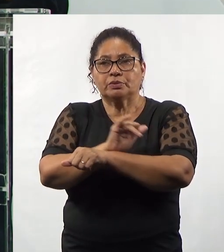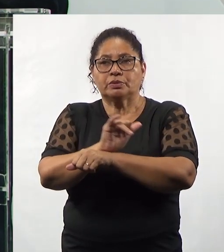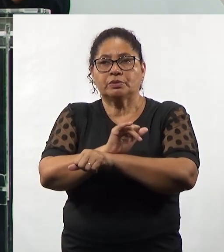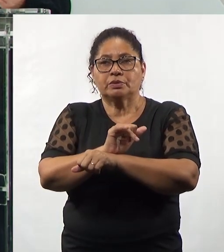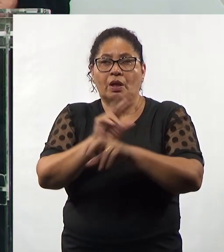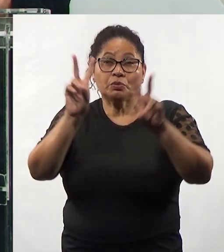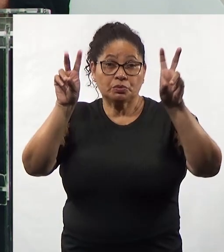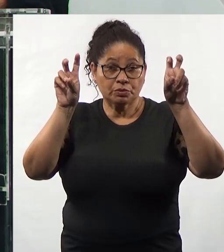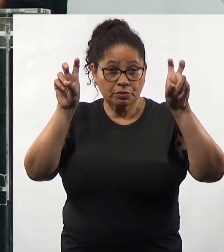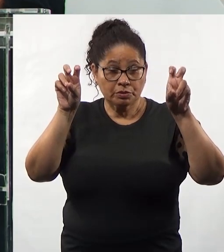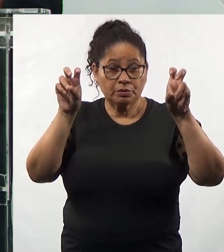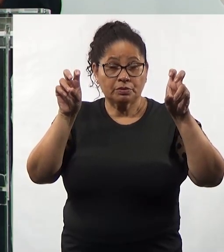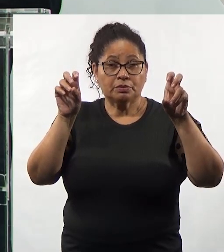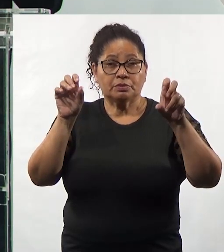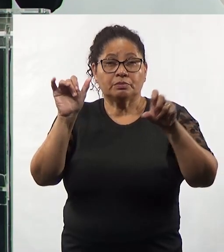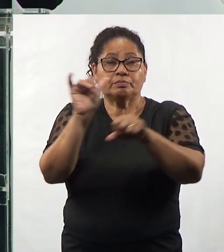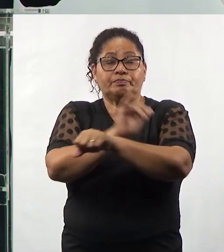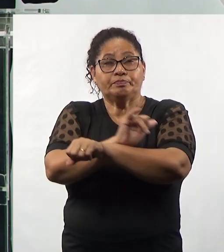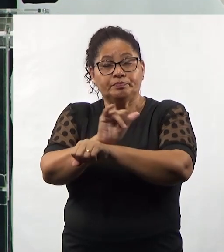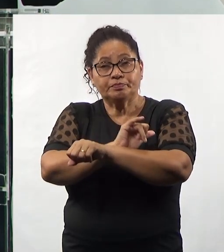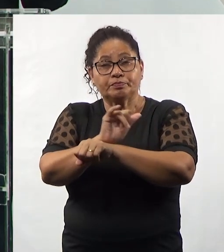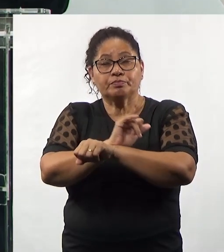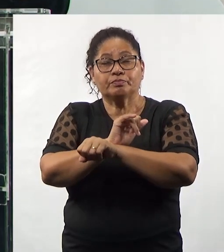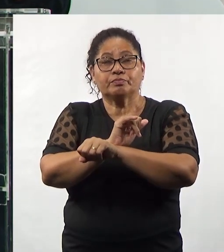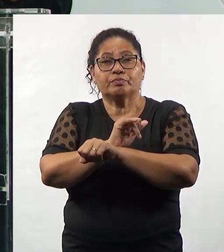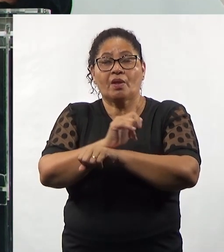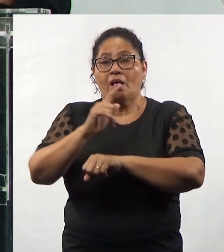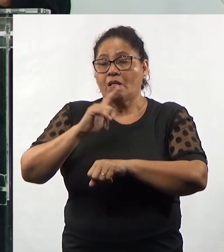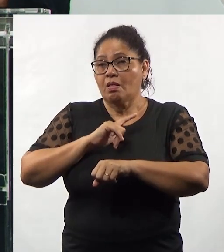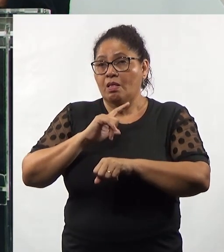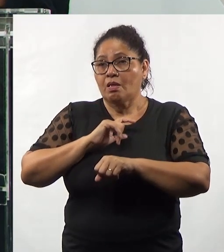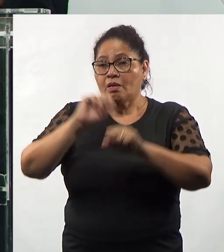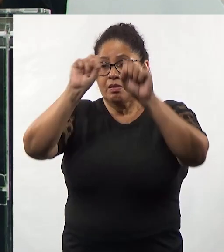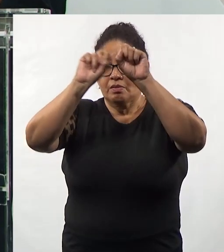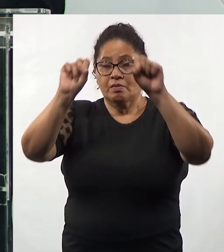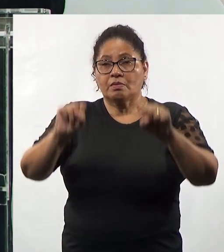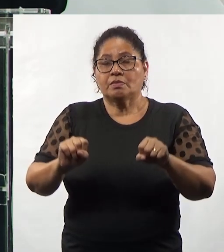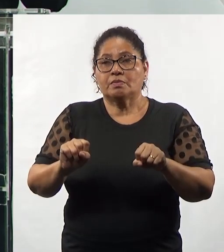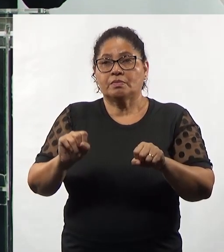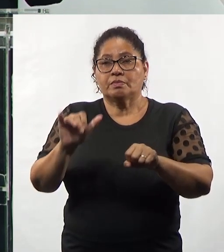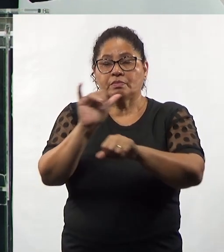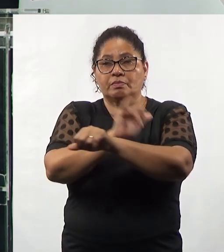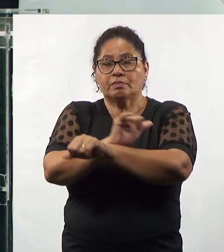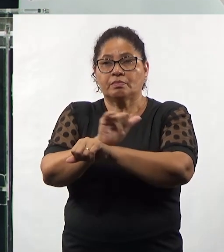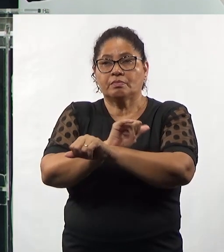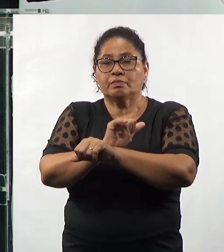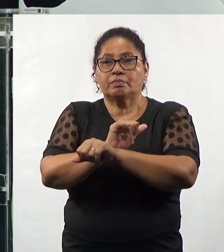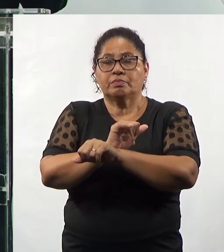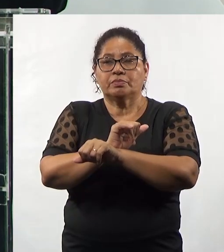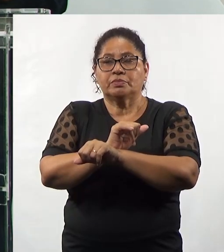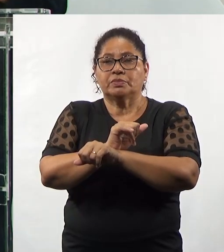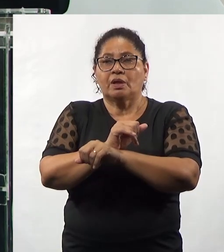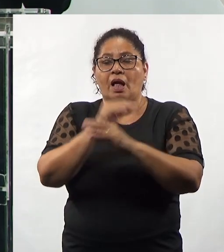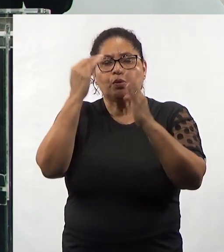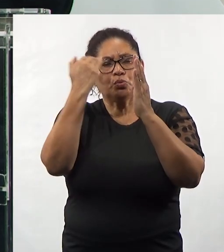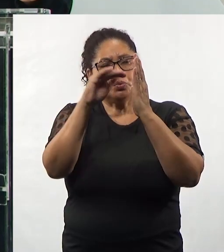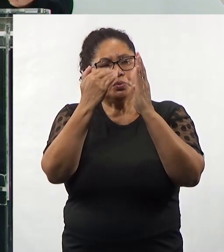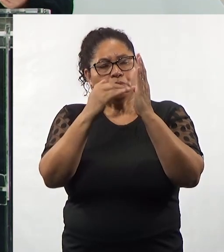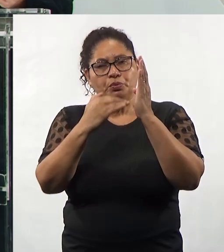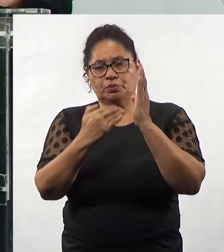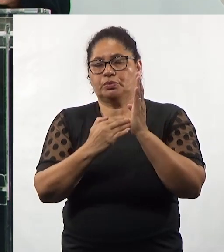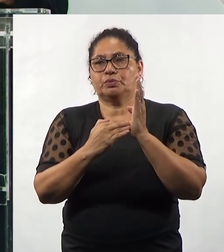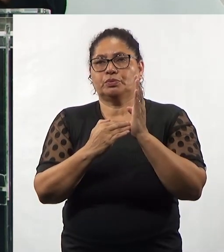nas temáticas estratégicas que fazem parte do mapa estratégico, que está contido no